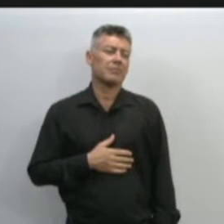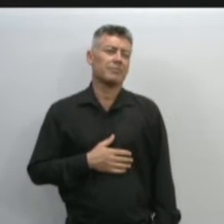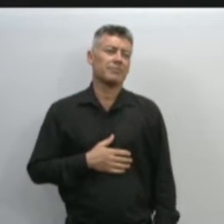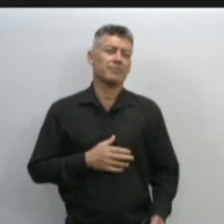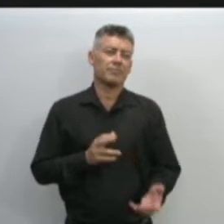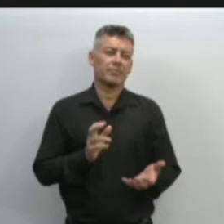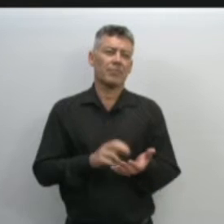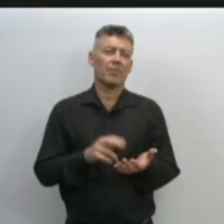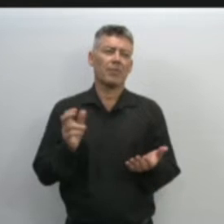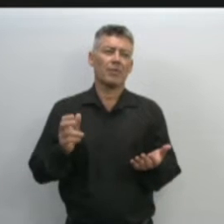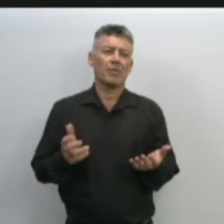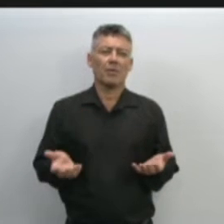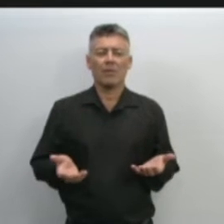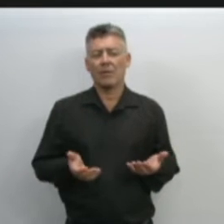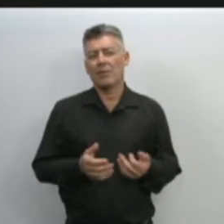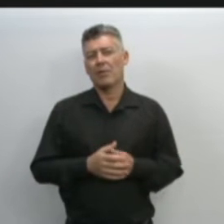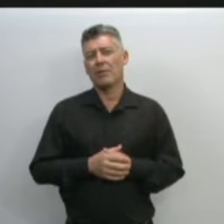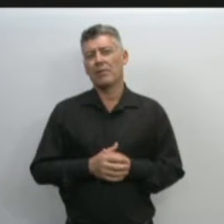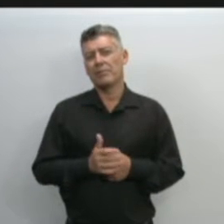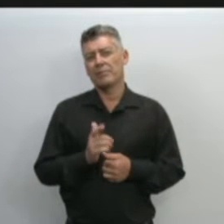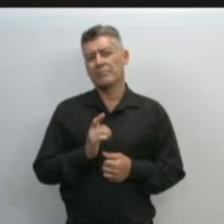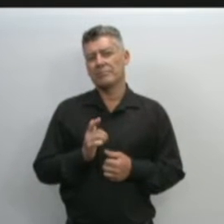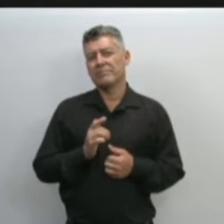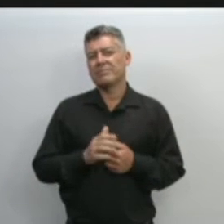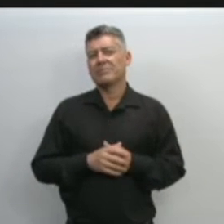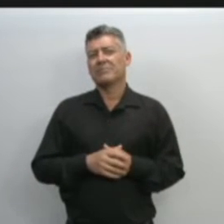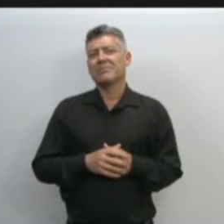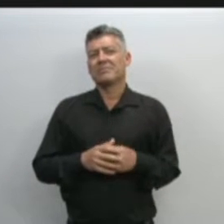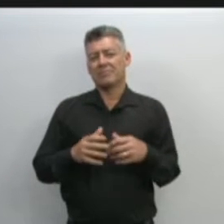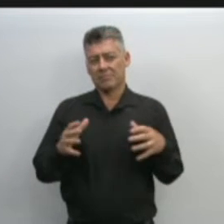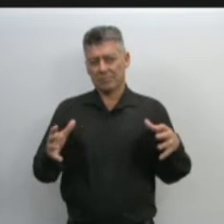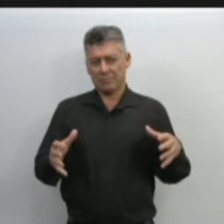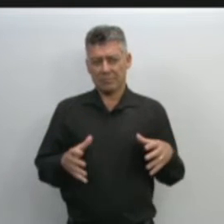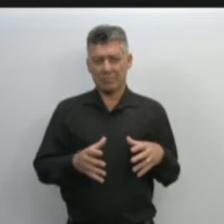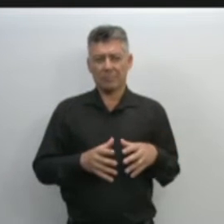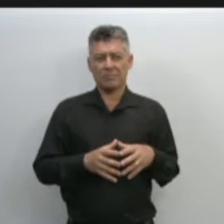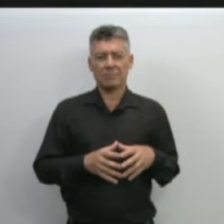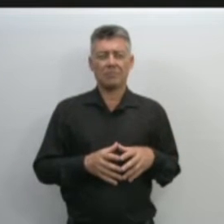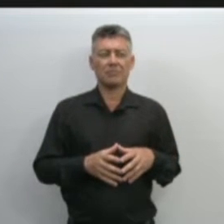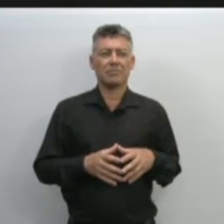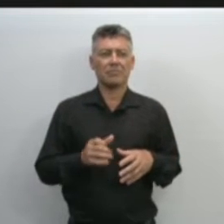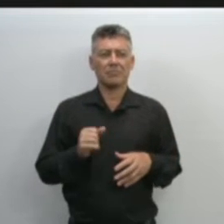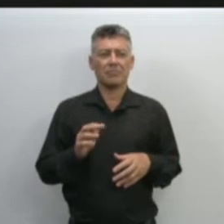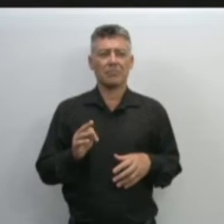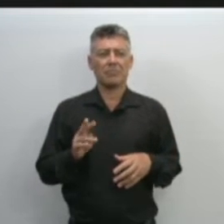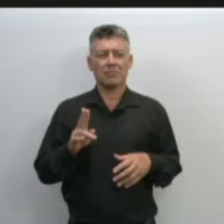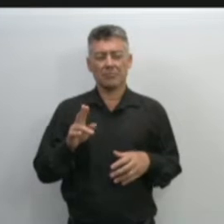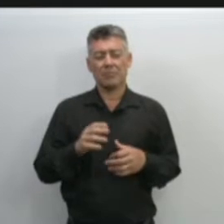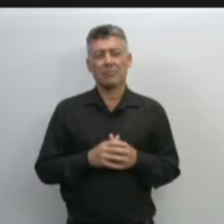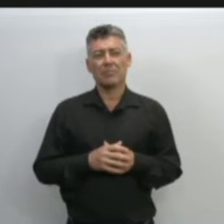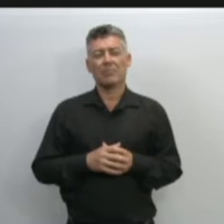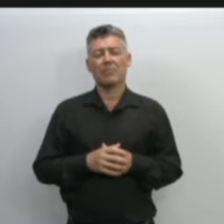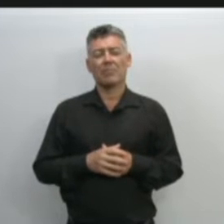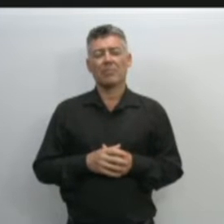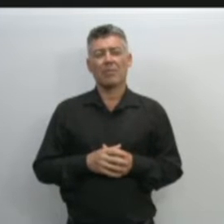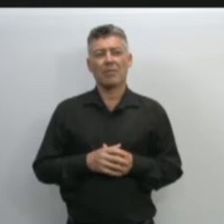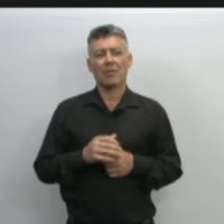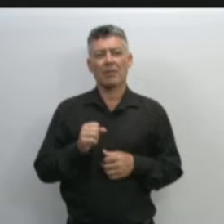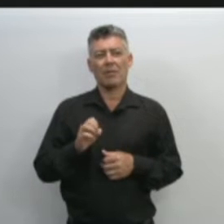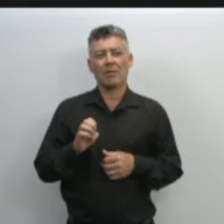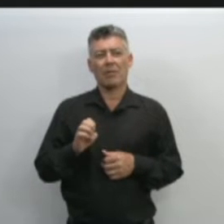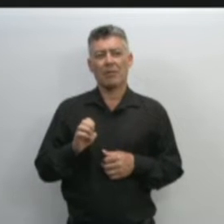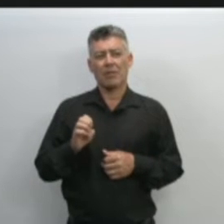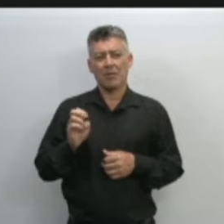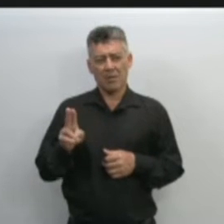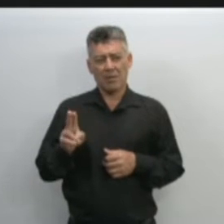Hoje, pela manhã, nós estivemos com a equipe da STTU, da CEL,